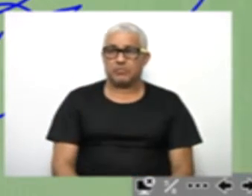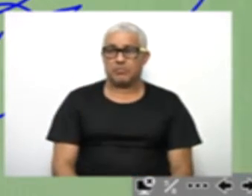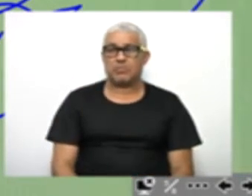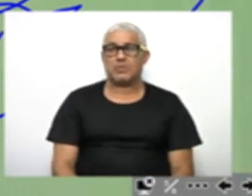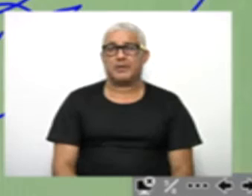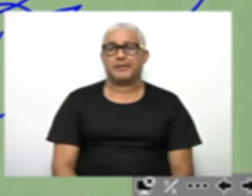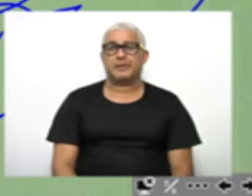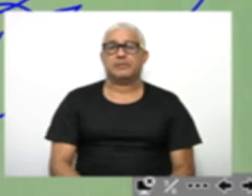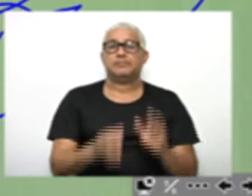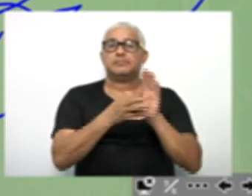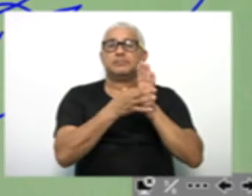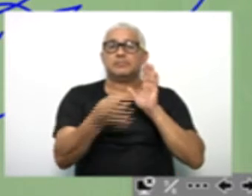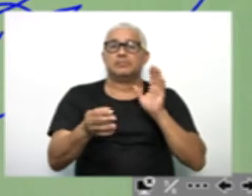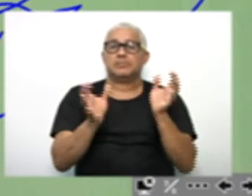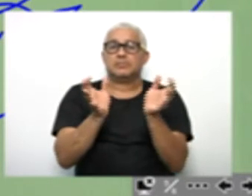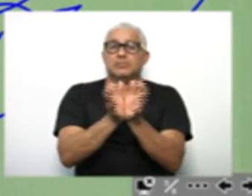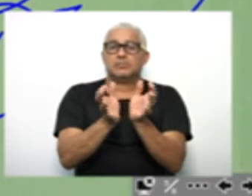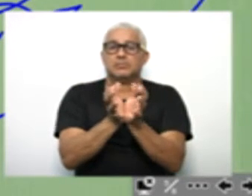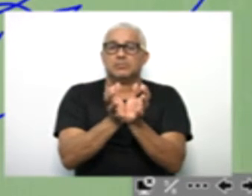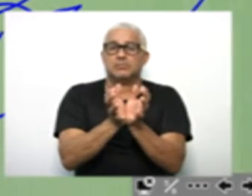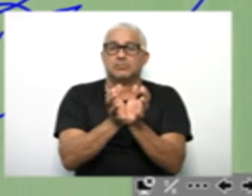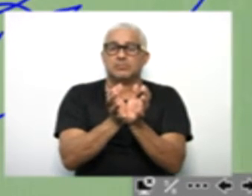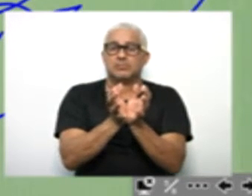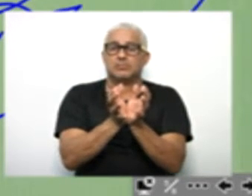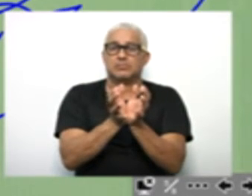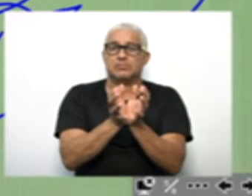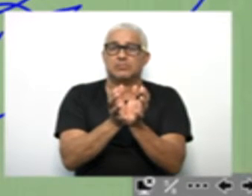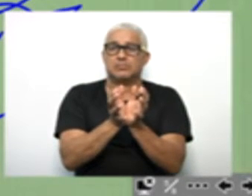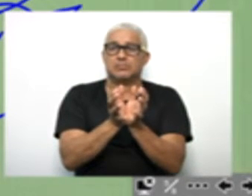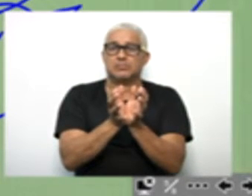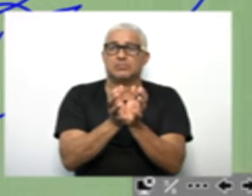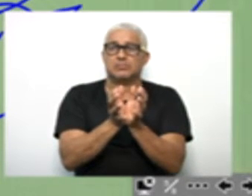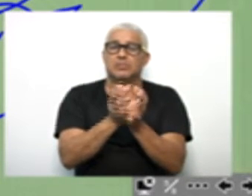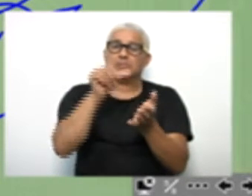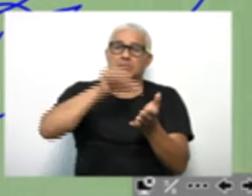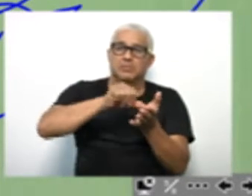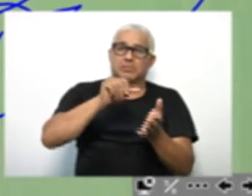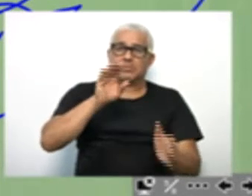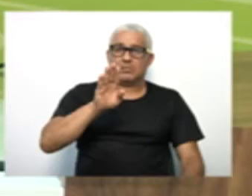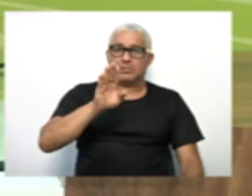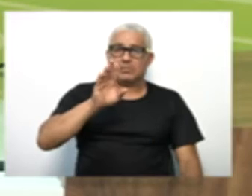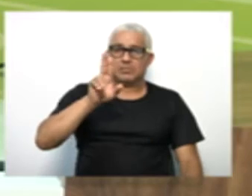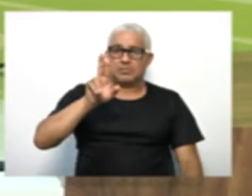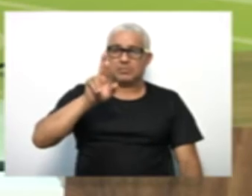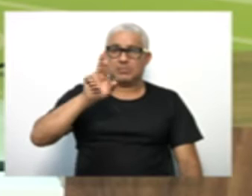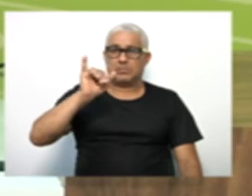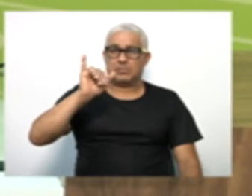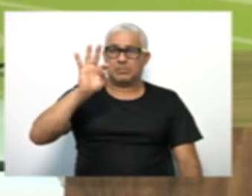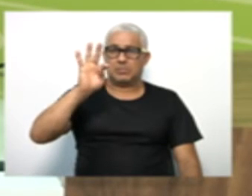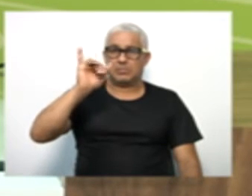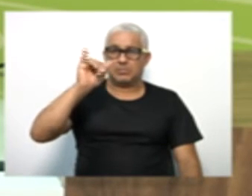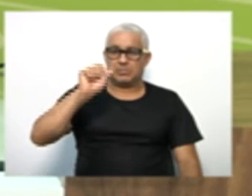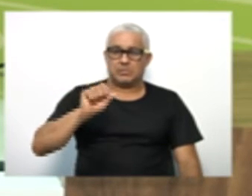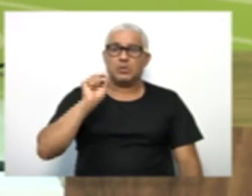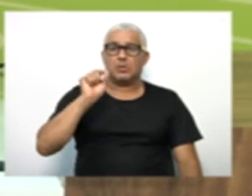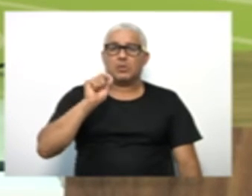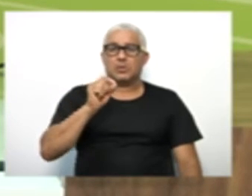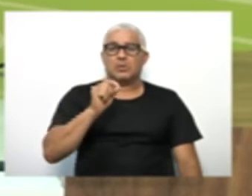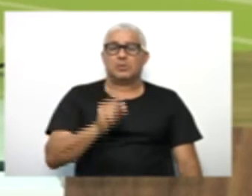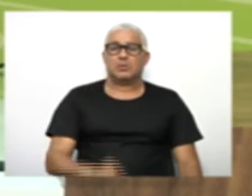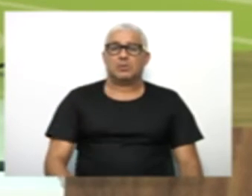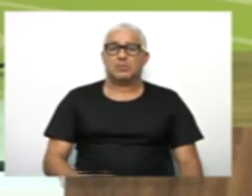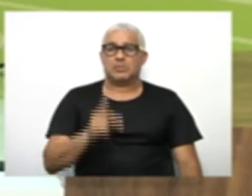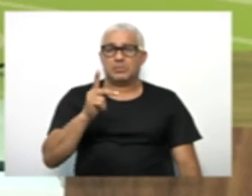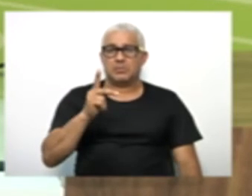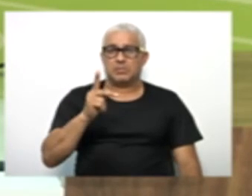a contribuição do grupo lá do Polo de Buritis. Faça, professor. O que a previdência privada tem a te oferecer, a